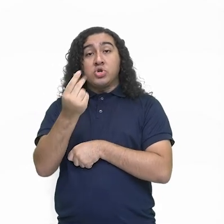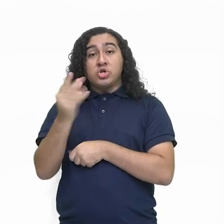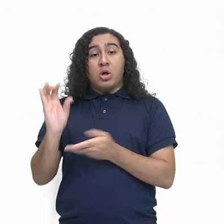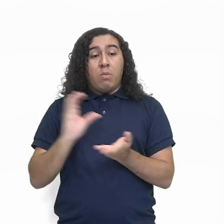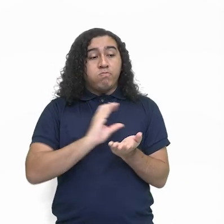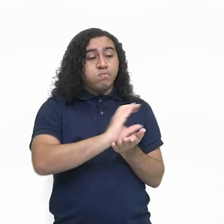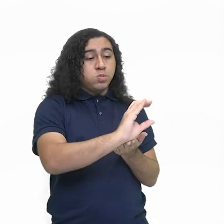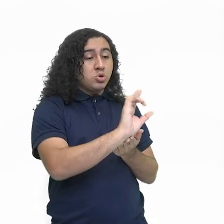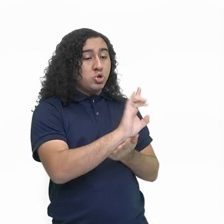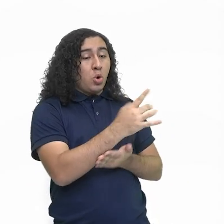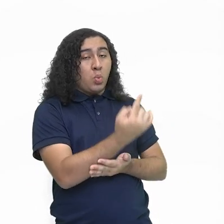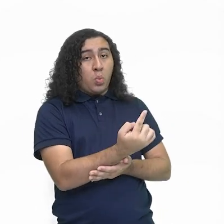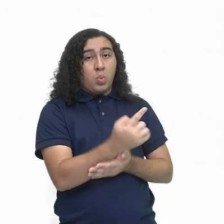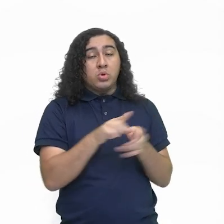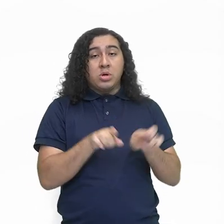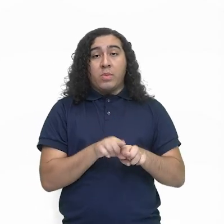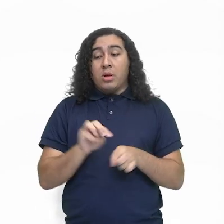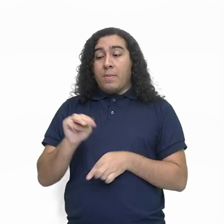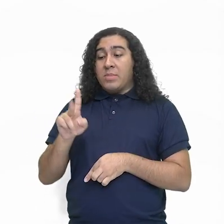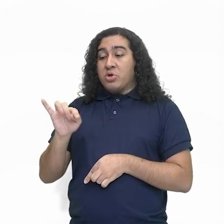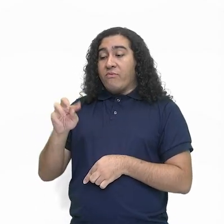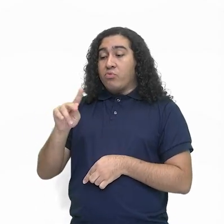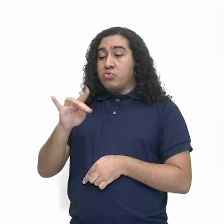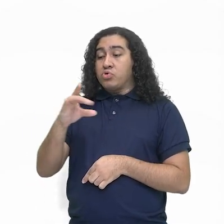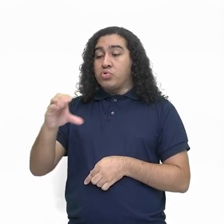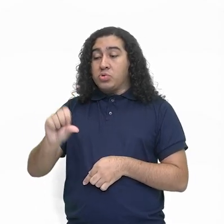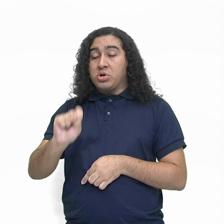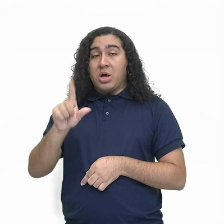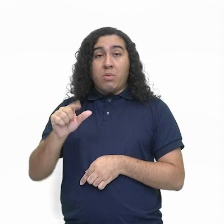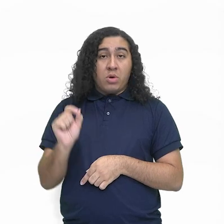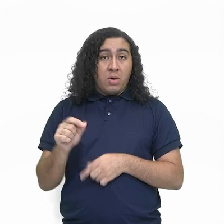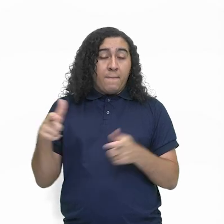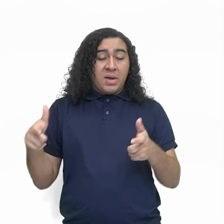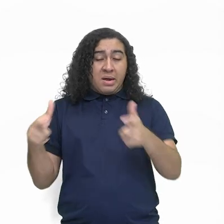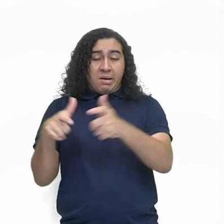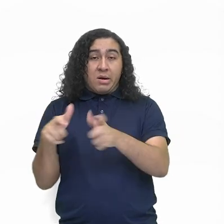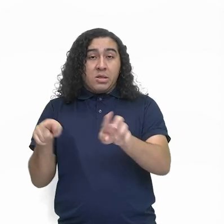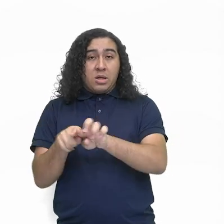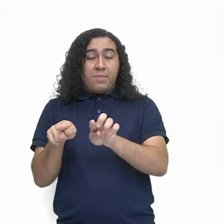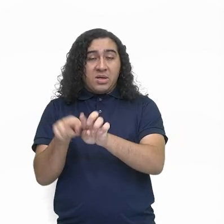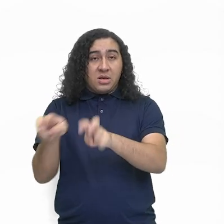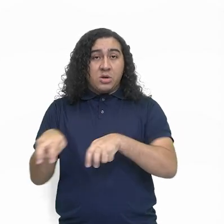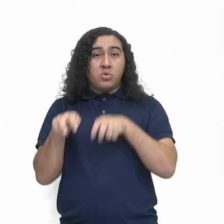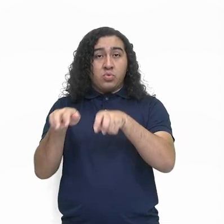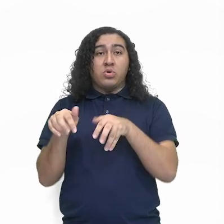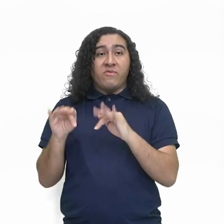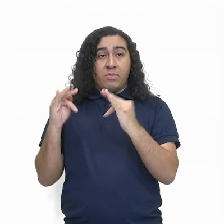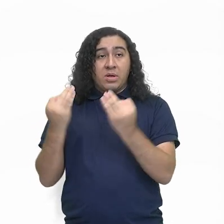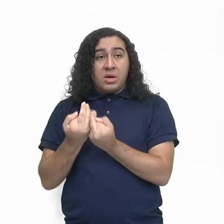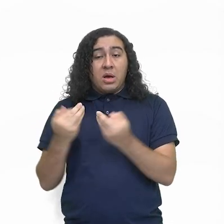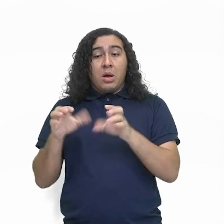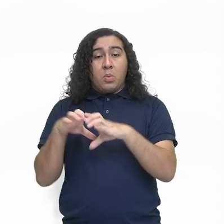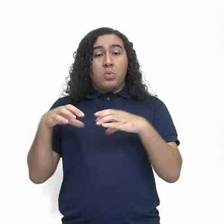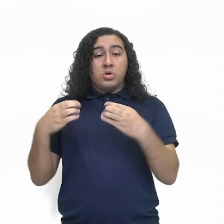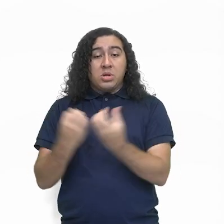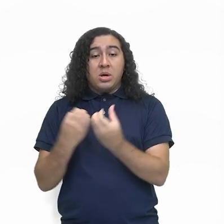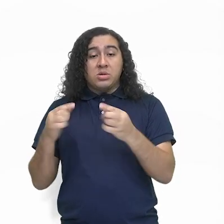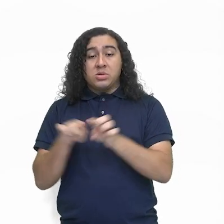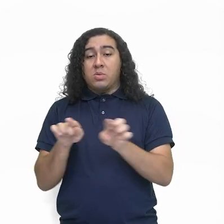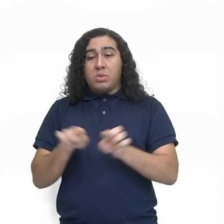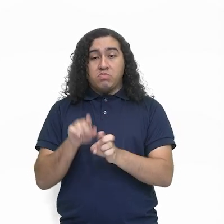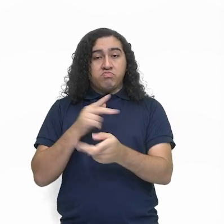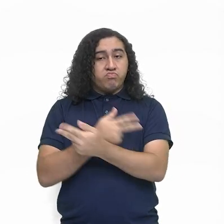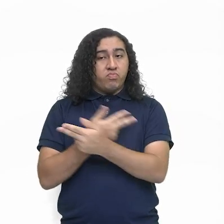tem os minifúndios, as pequenas propriedades, a agricultura familiar também tem essa característica, as comunidades, né?